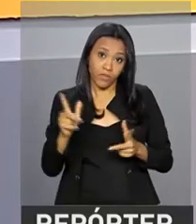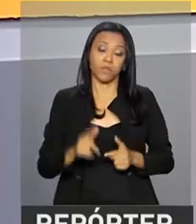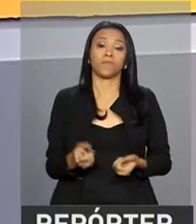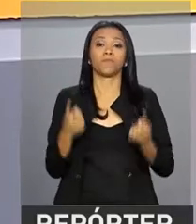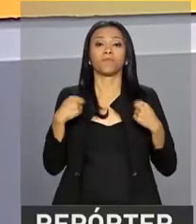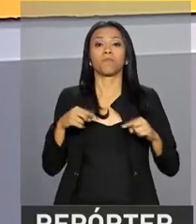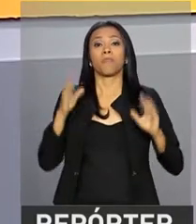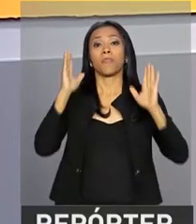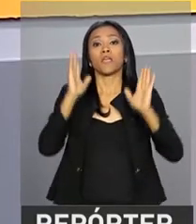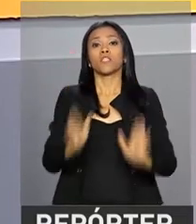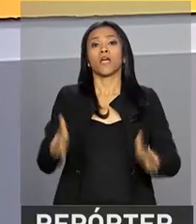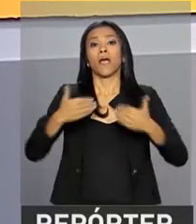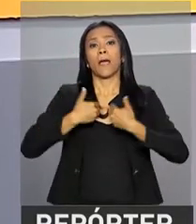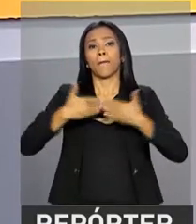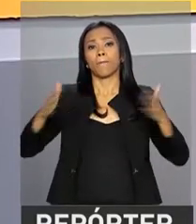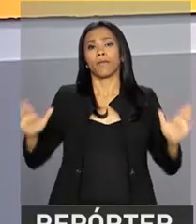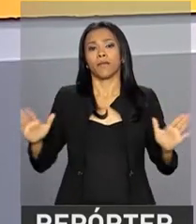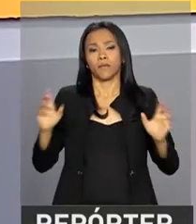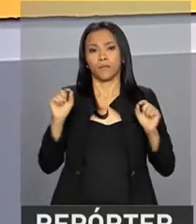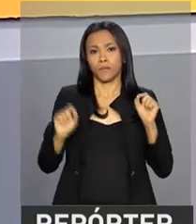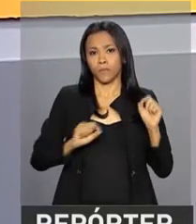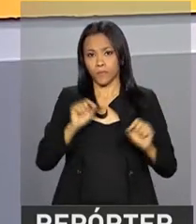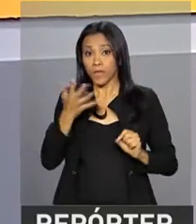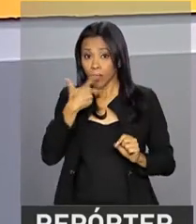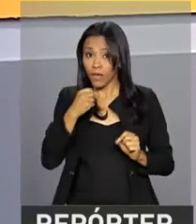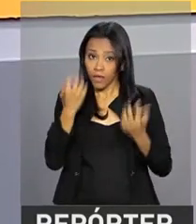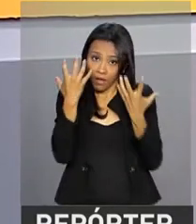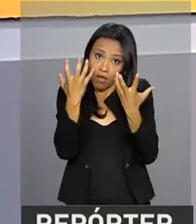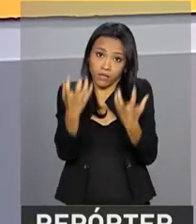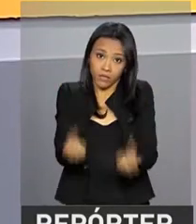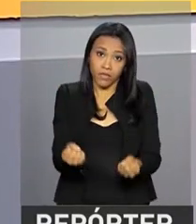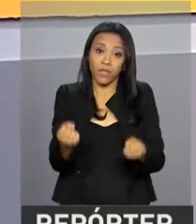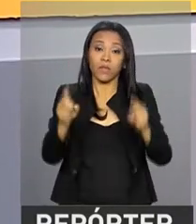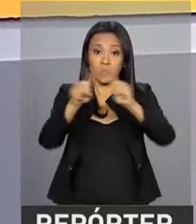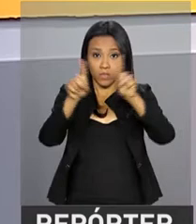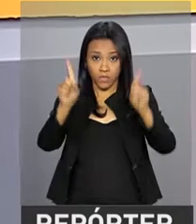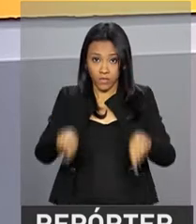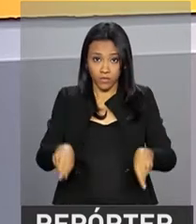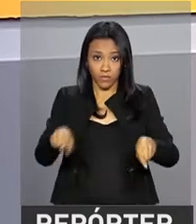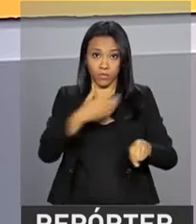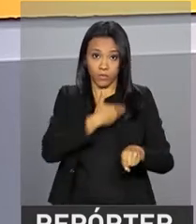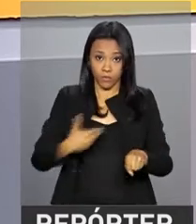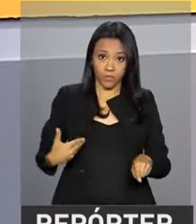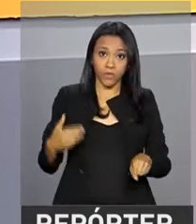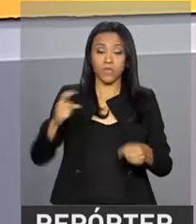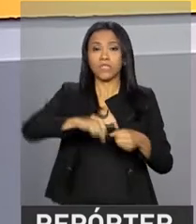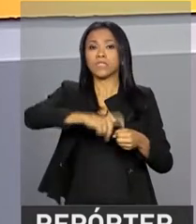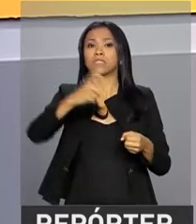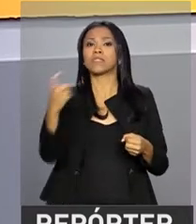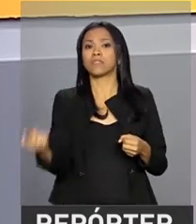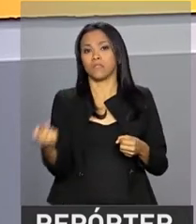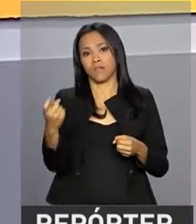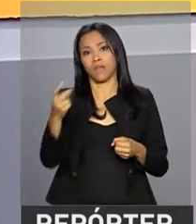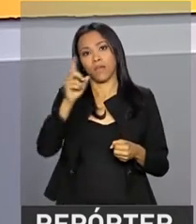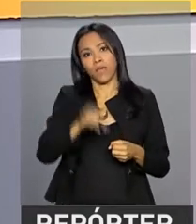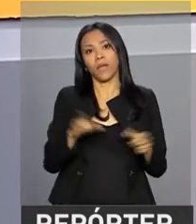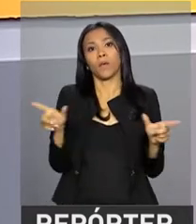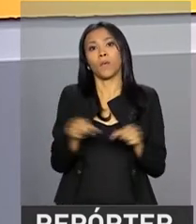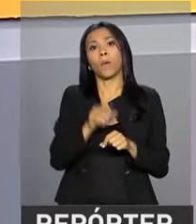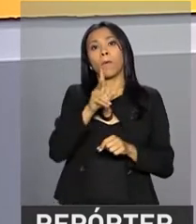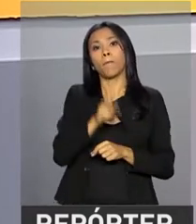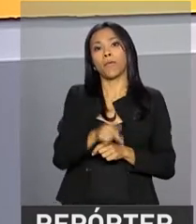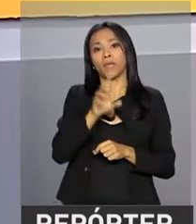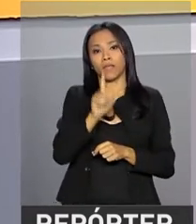está aberto o prazo para a adesão de servidores públicos ao Programa de Desligamento Voluntário, o PDV.